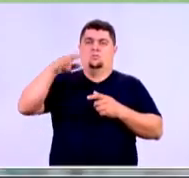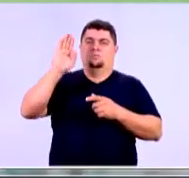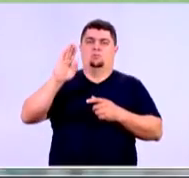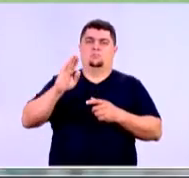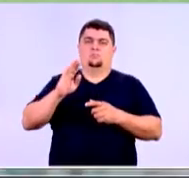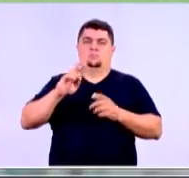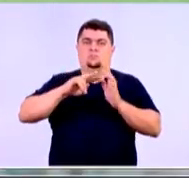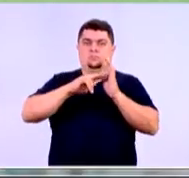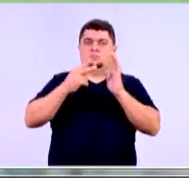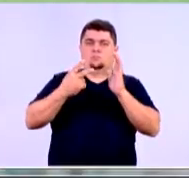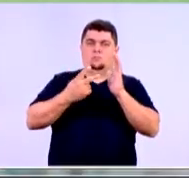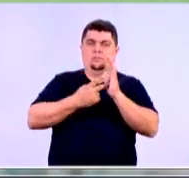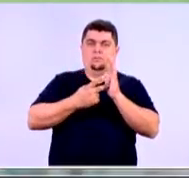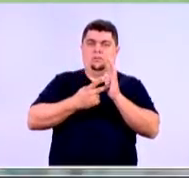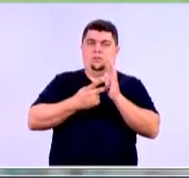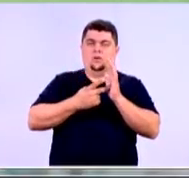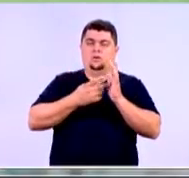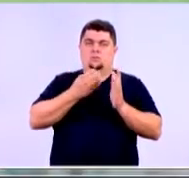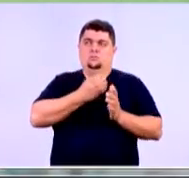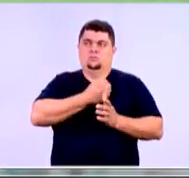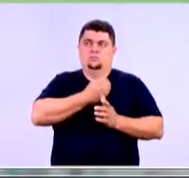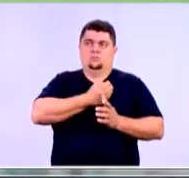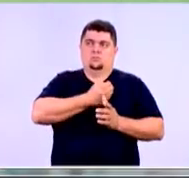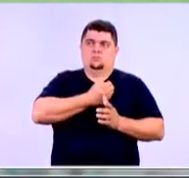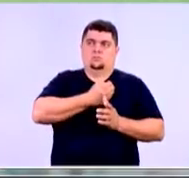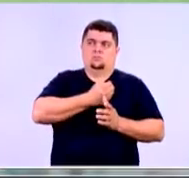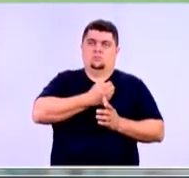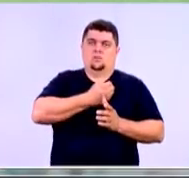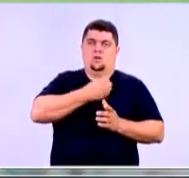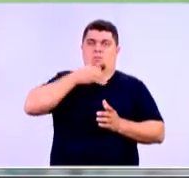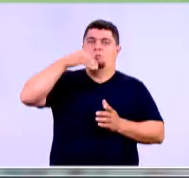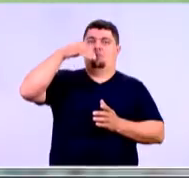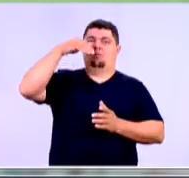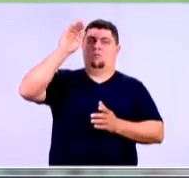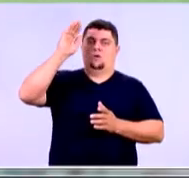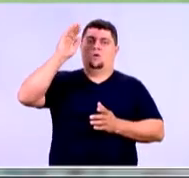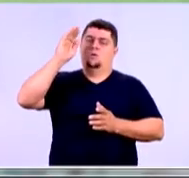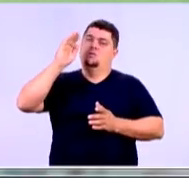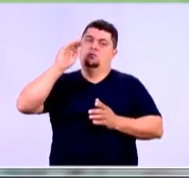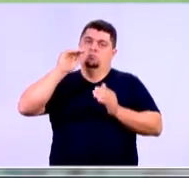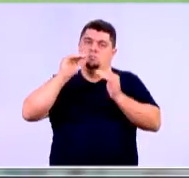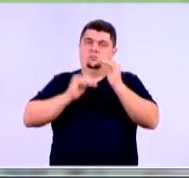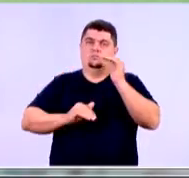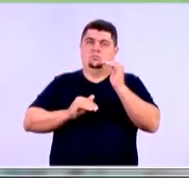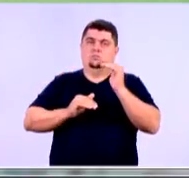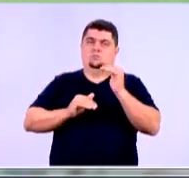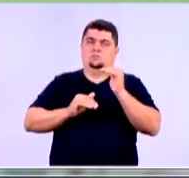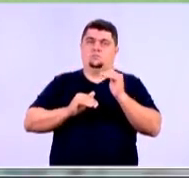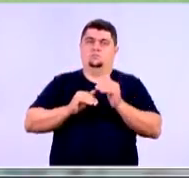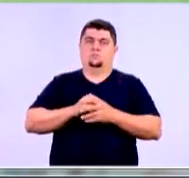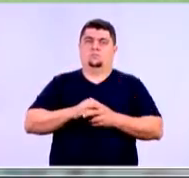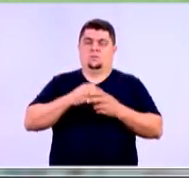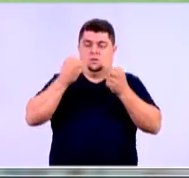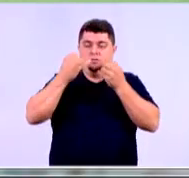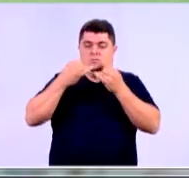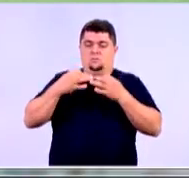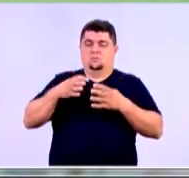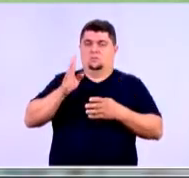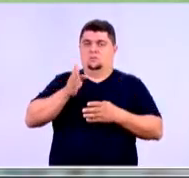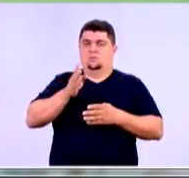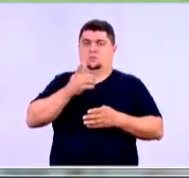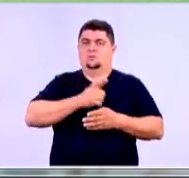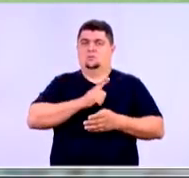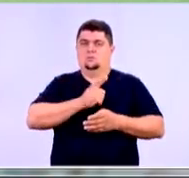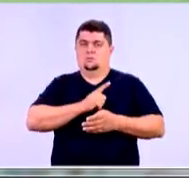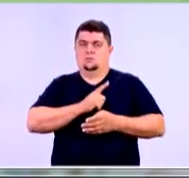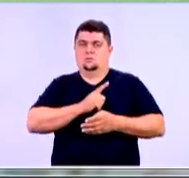isso significa que a parte do numerador, essa parte aqui, é maior do que a parte do denominador. Como o professor muito bem explicou, isso significa